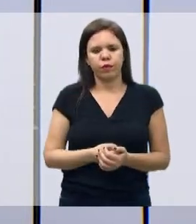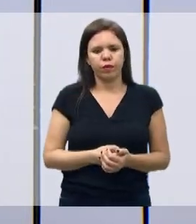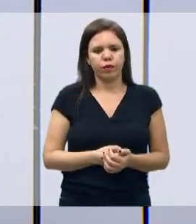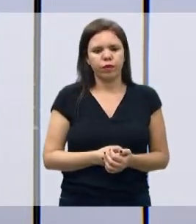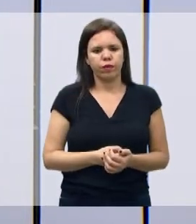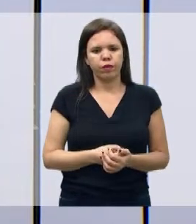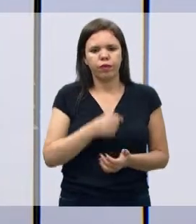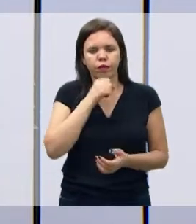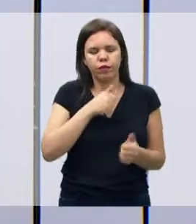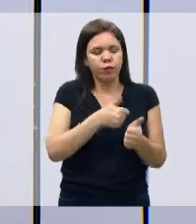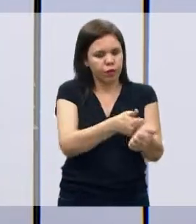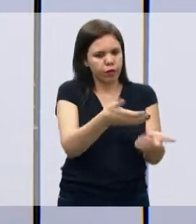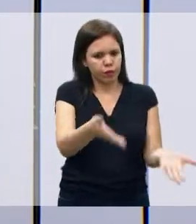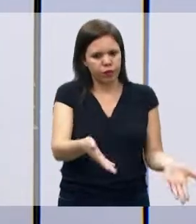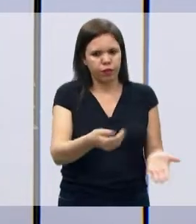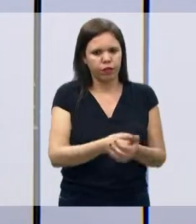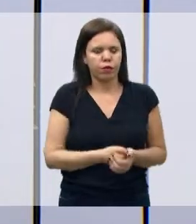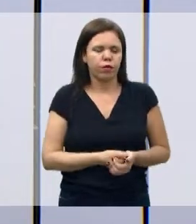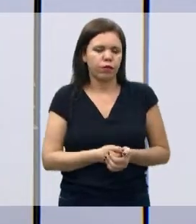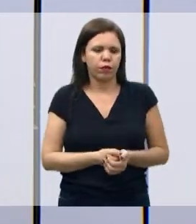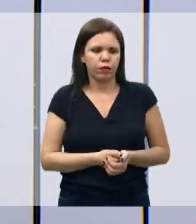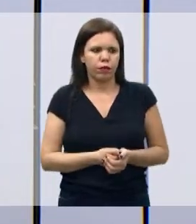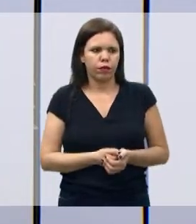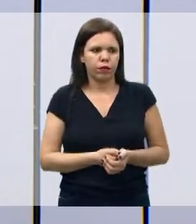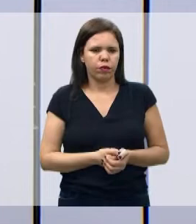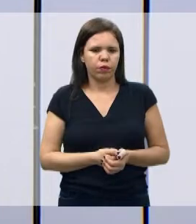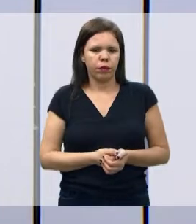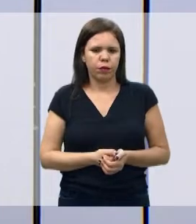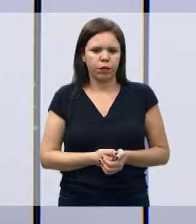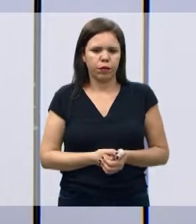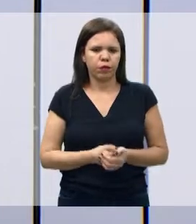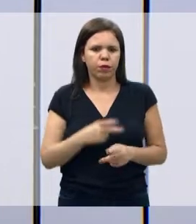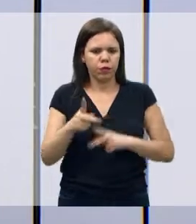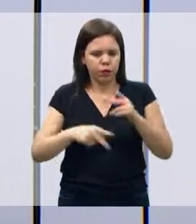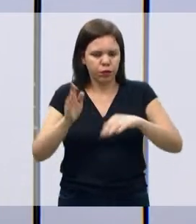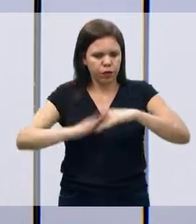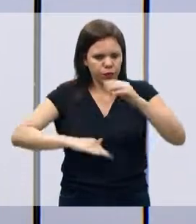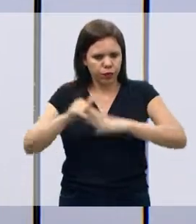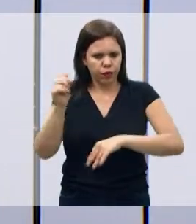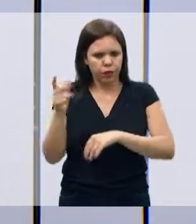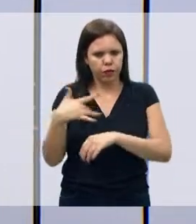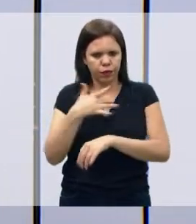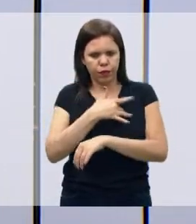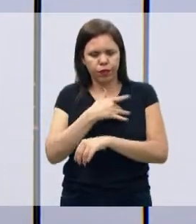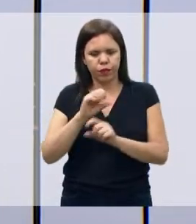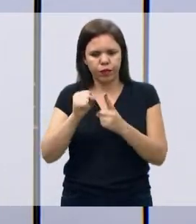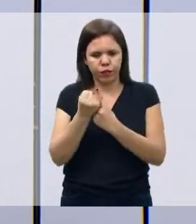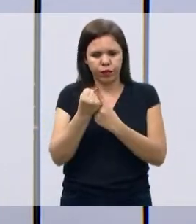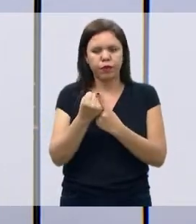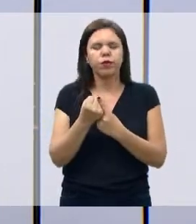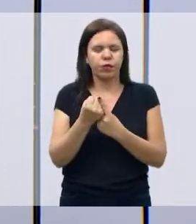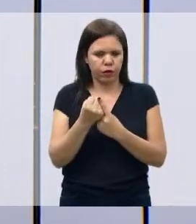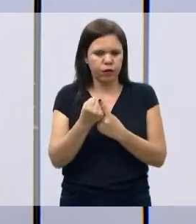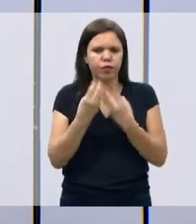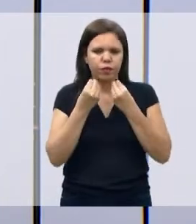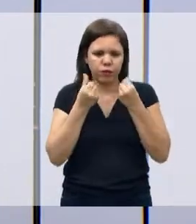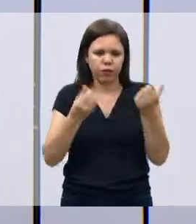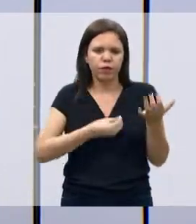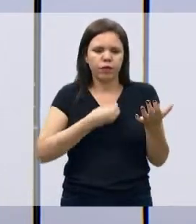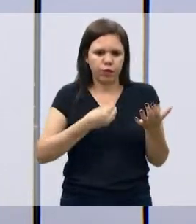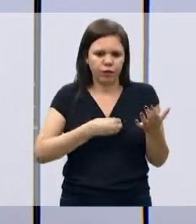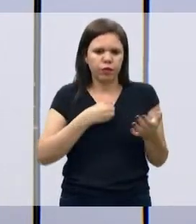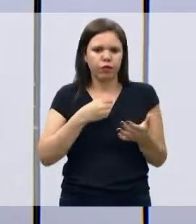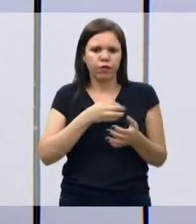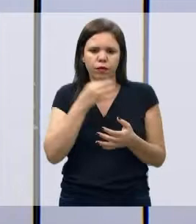ele sendo acompanhado, né, pelos agentes de saúde ou assistentes sociais, qualidade de